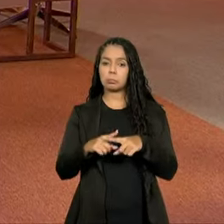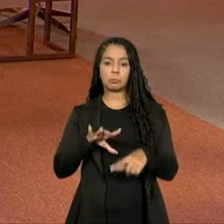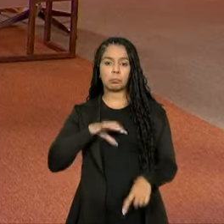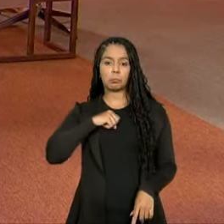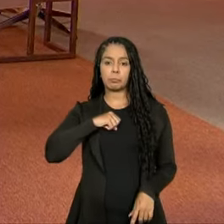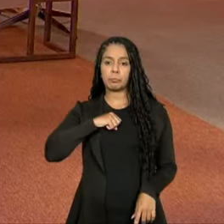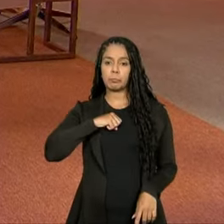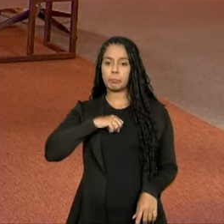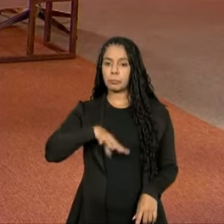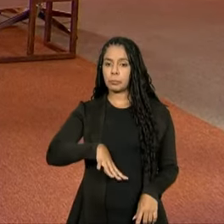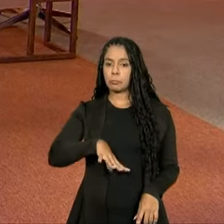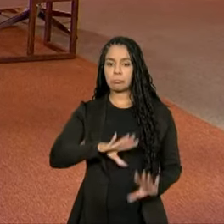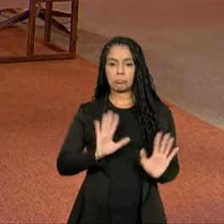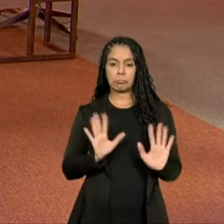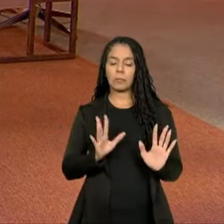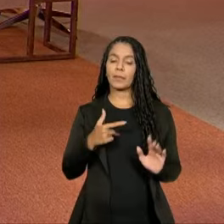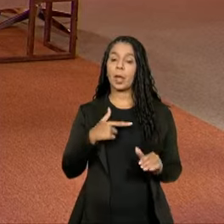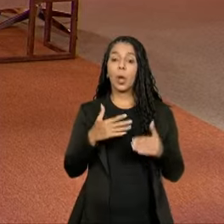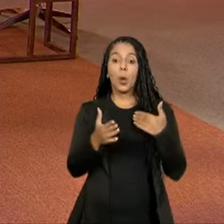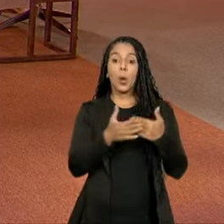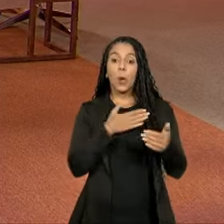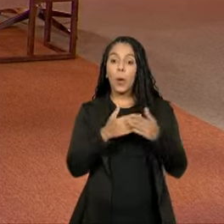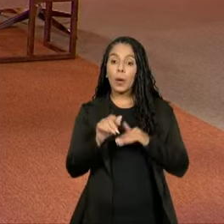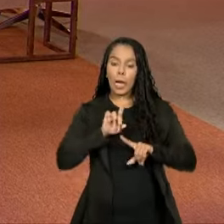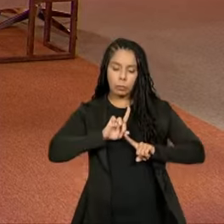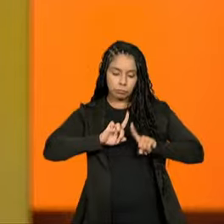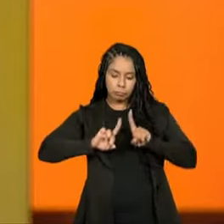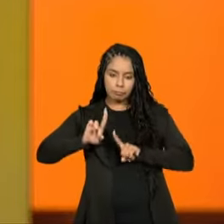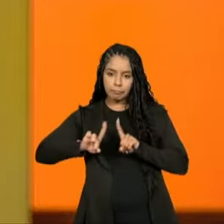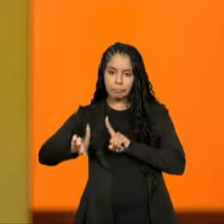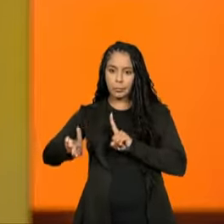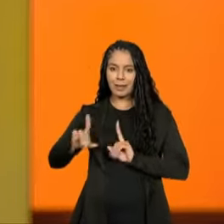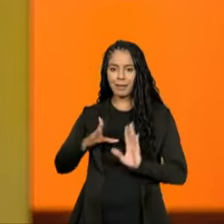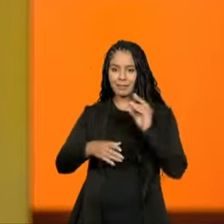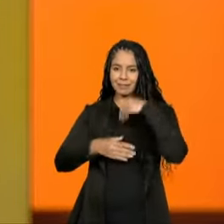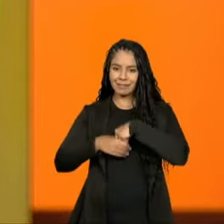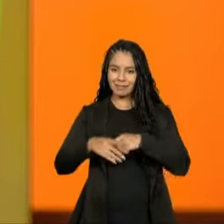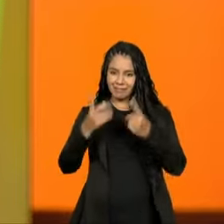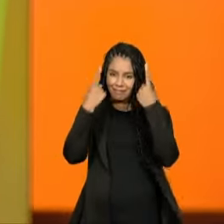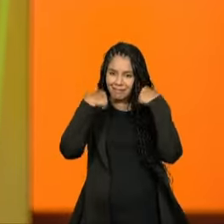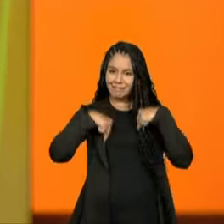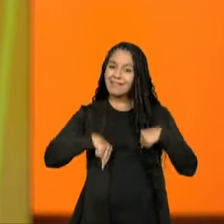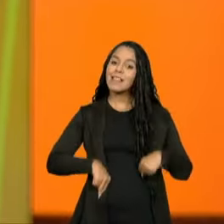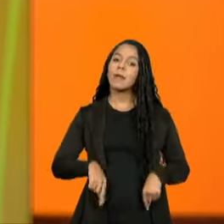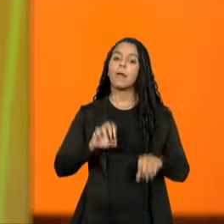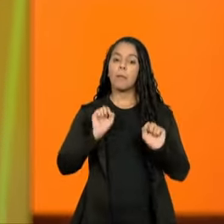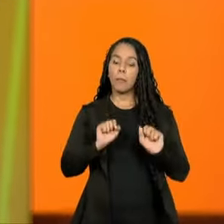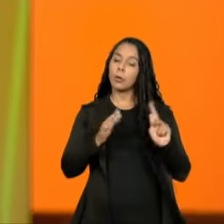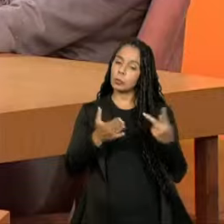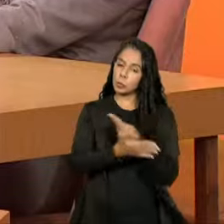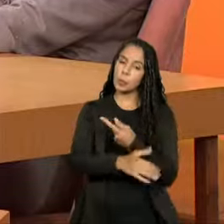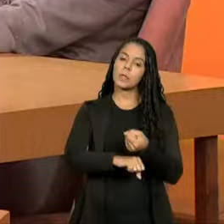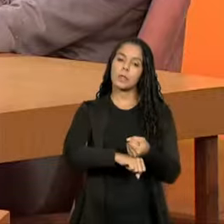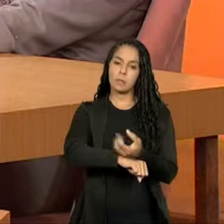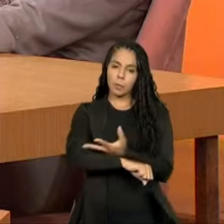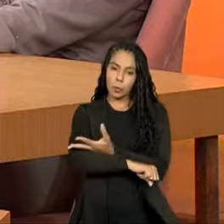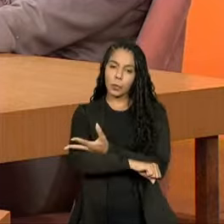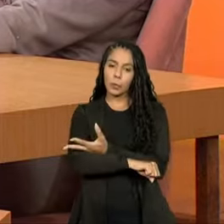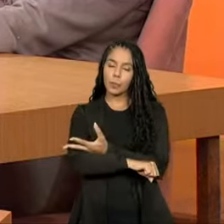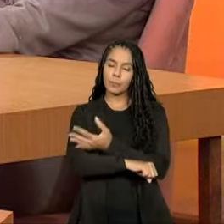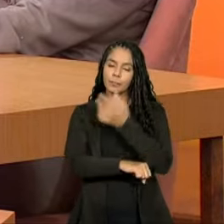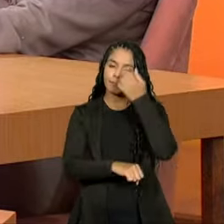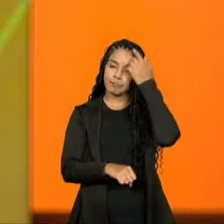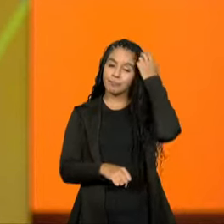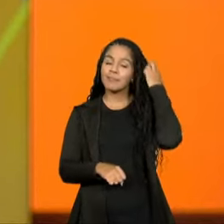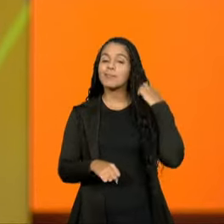que qualquer alteração endocrinológica pode ter algum impacto que passe pela questão emocional, certamente, né? A